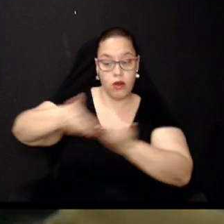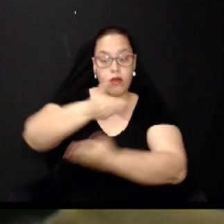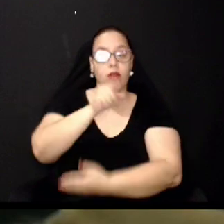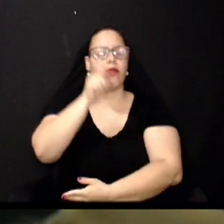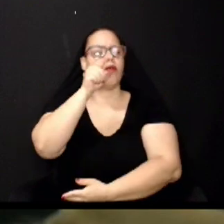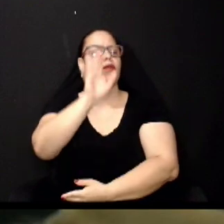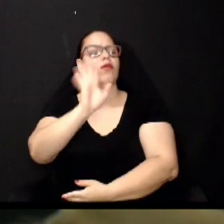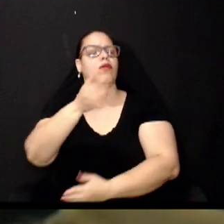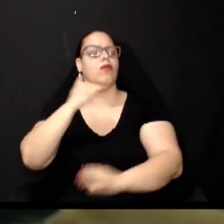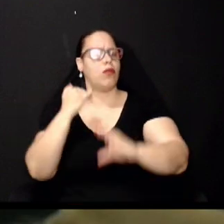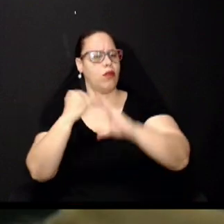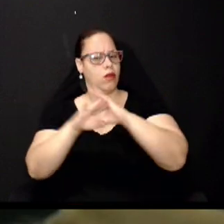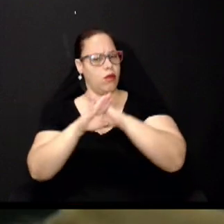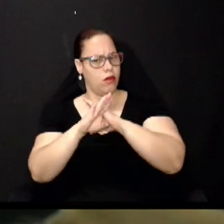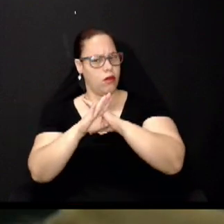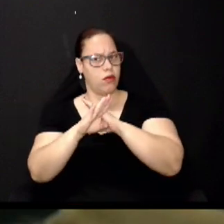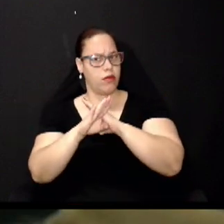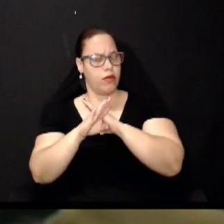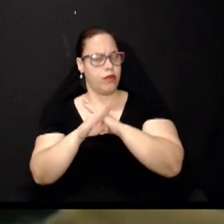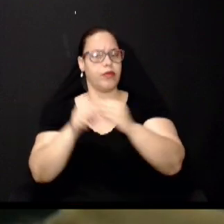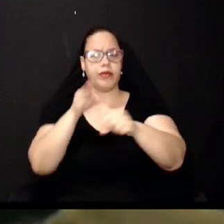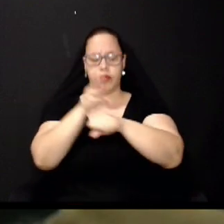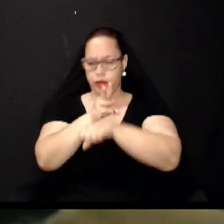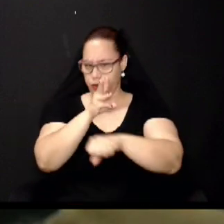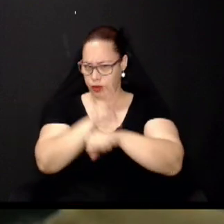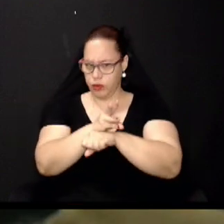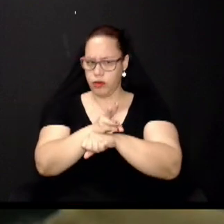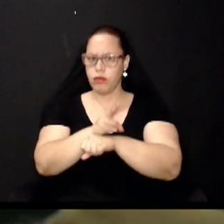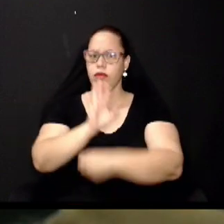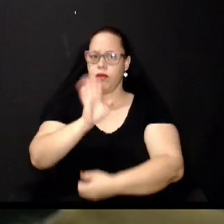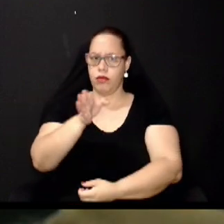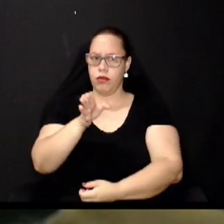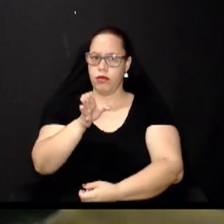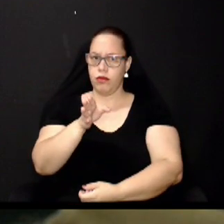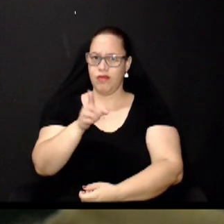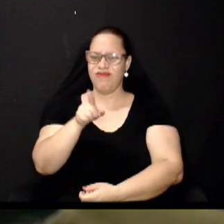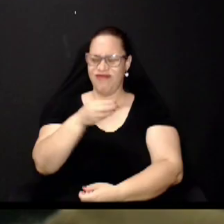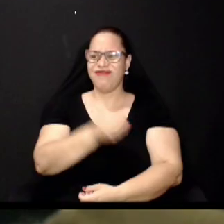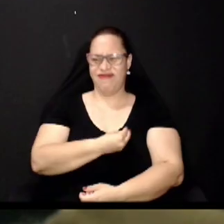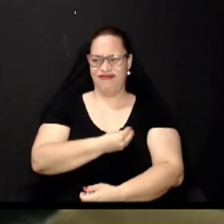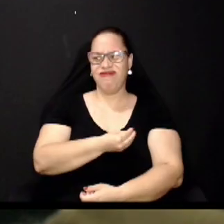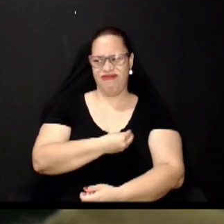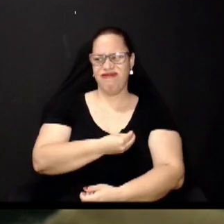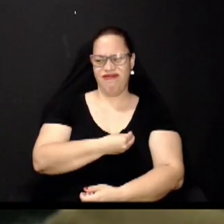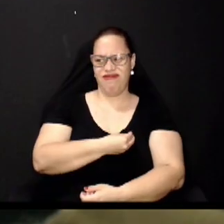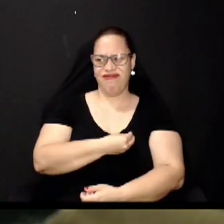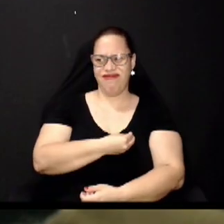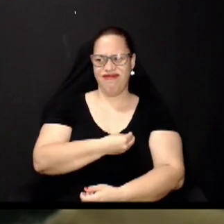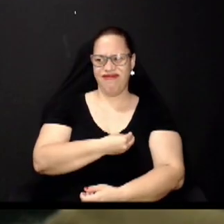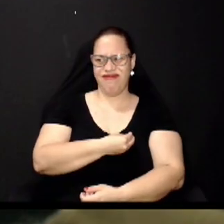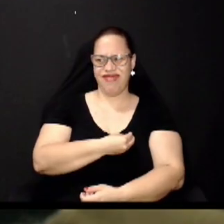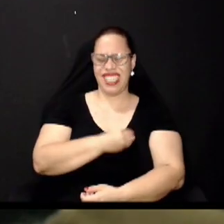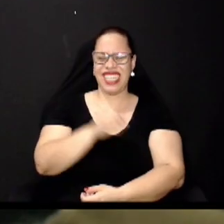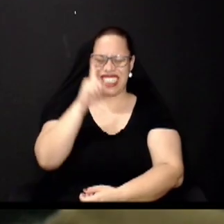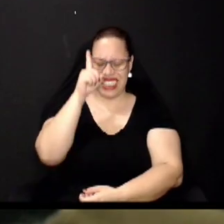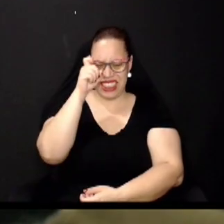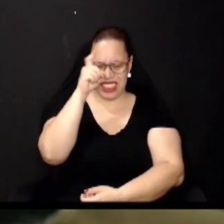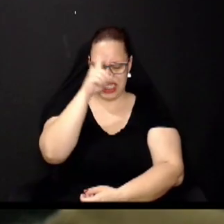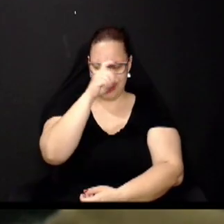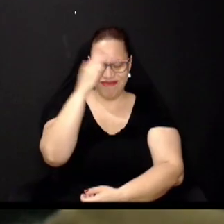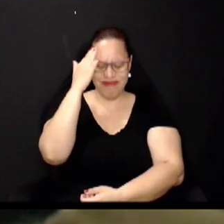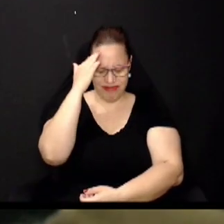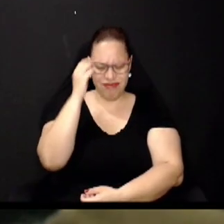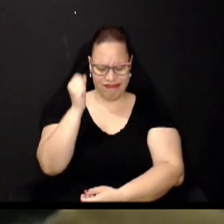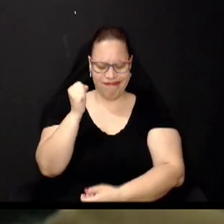mandar a sua mensagem através do nosso WhatsApp. Você passou por uma situação dessa? É bem delicado falar sobre isso, eu sei, mas é